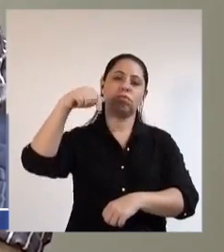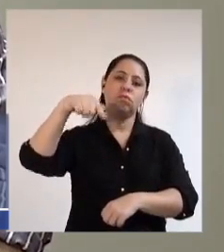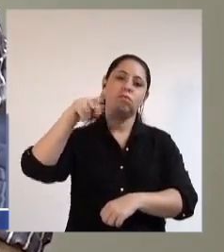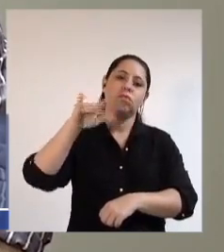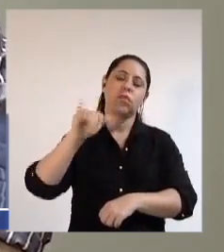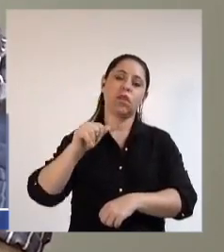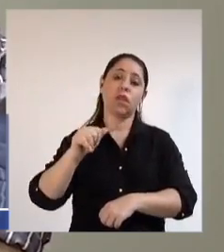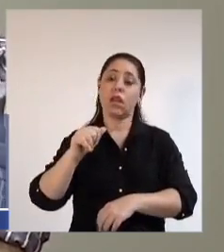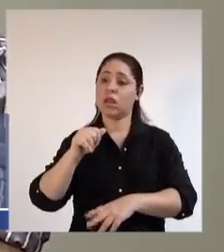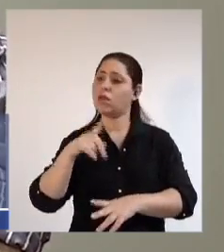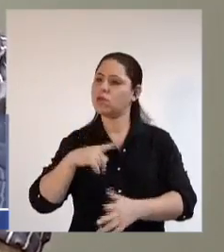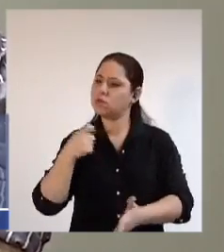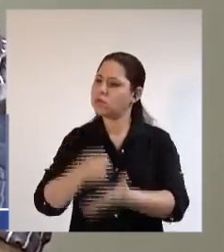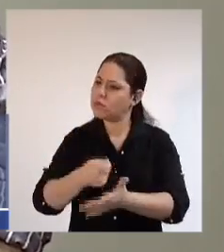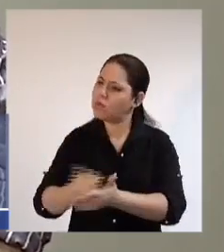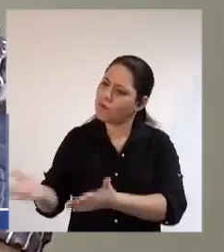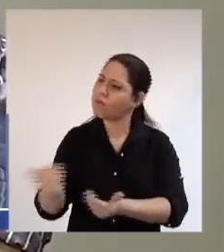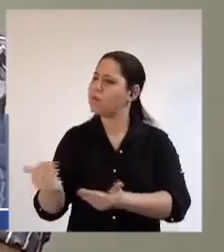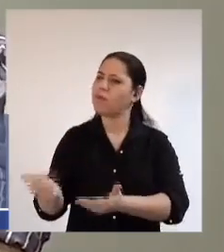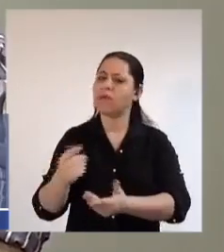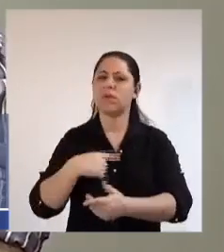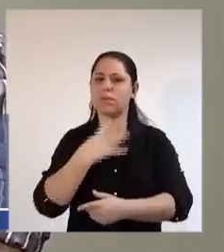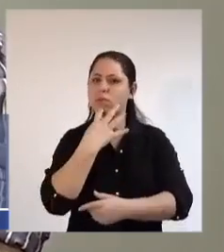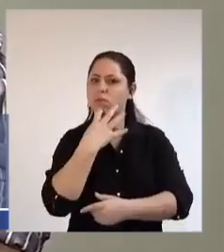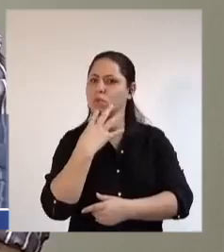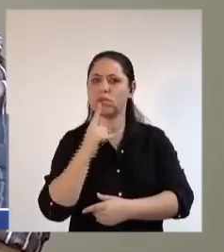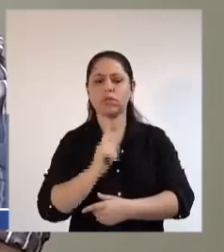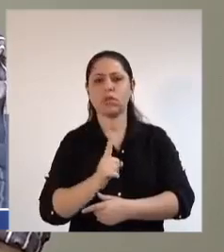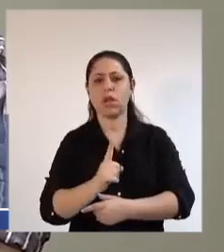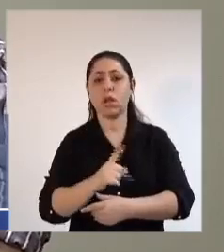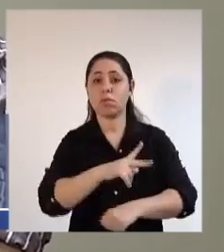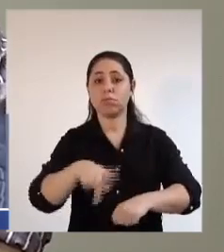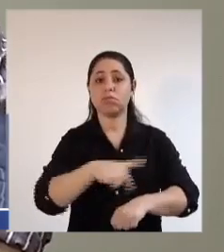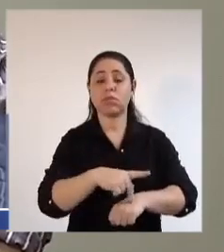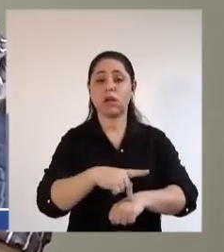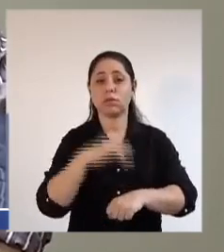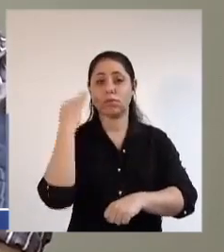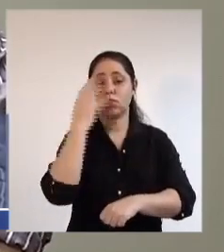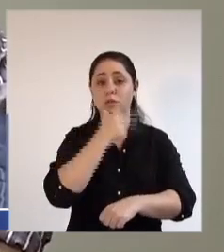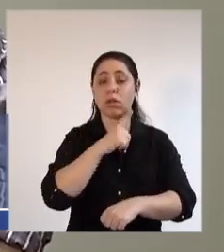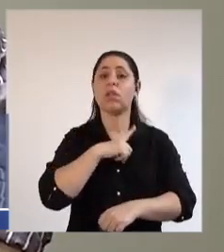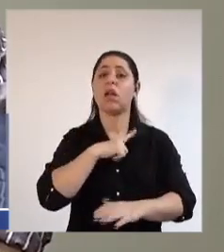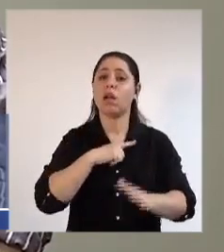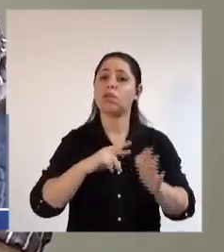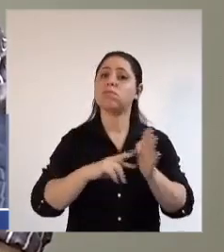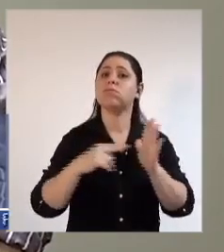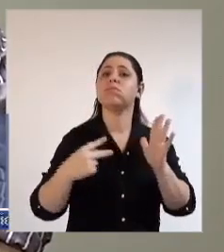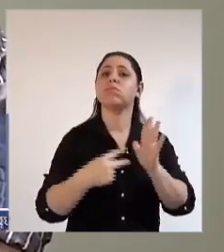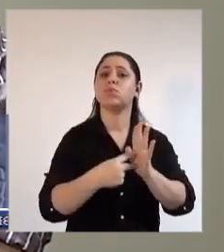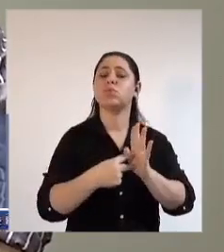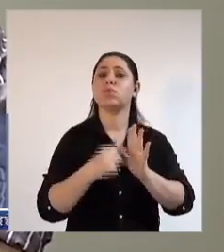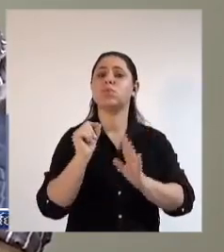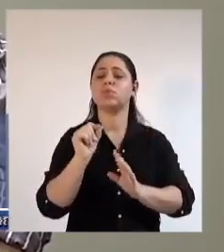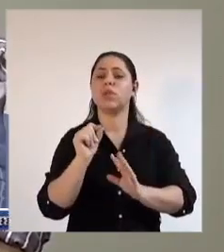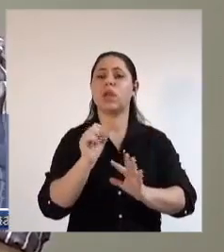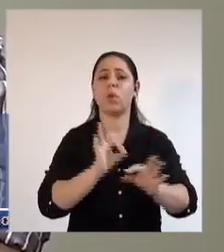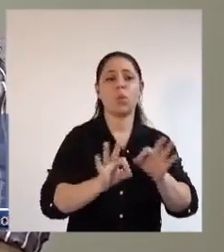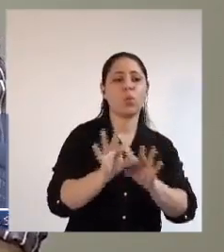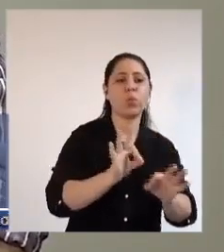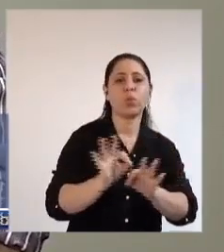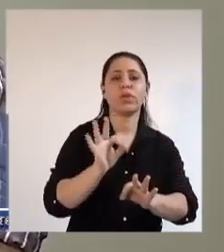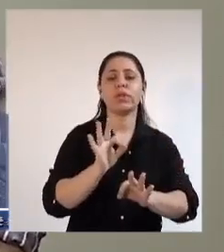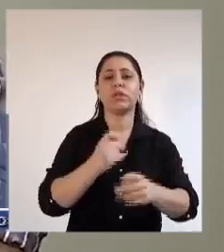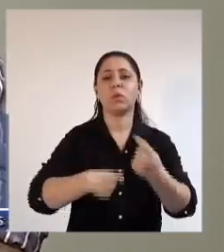regularizado então se as pessoas não conhecem aquele parque bonito tem uma grande função inclusive de regulação de preço porque os pais